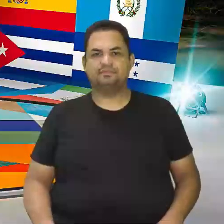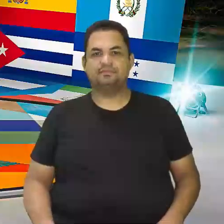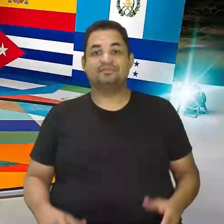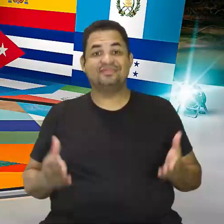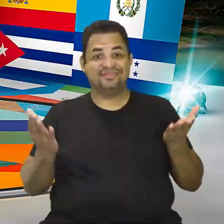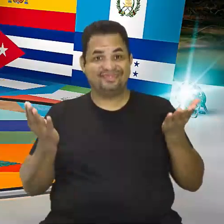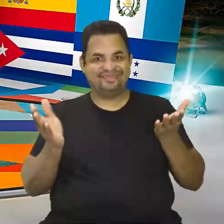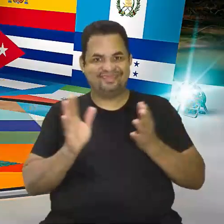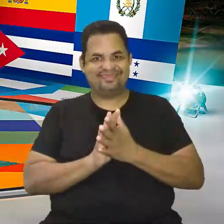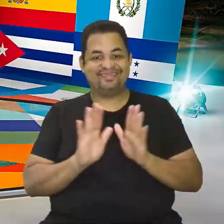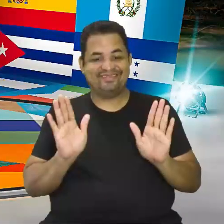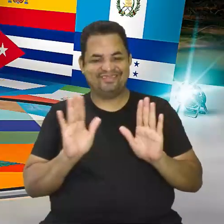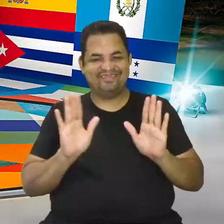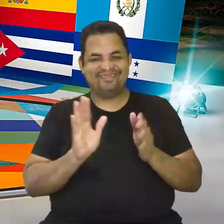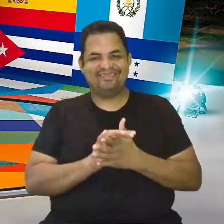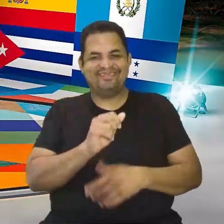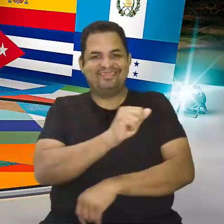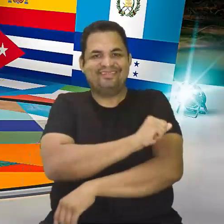Olá,